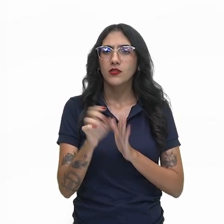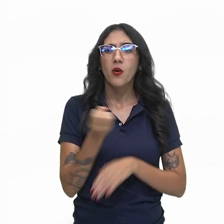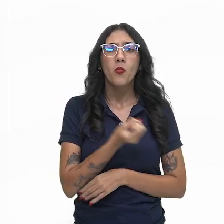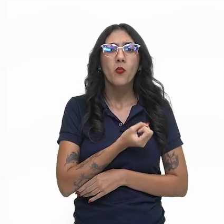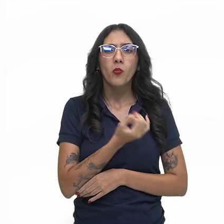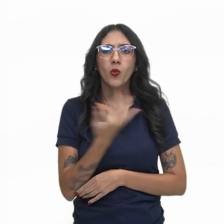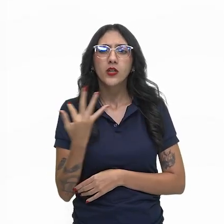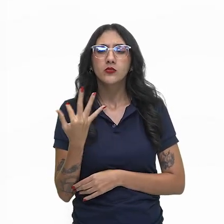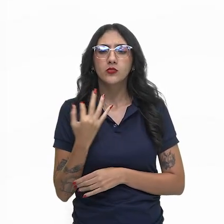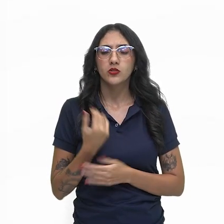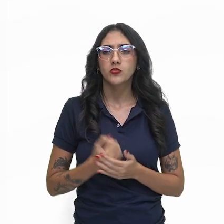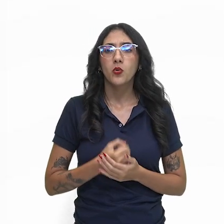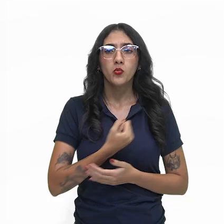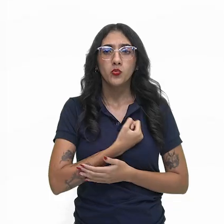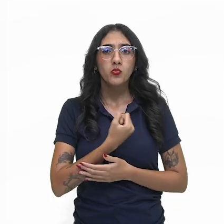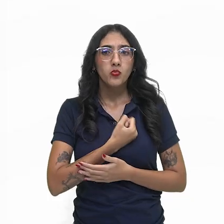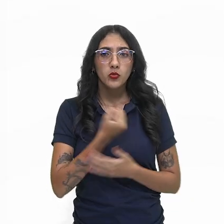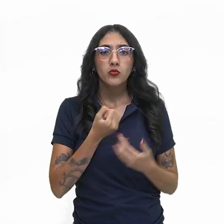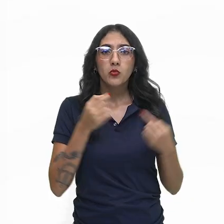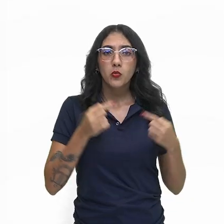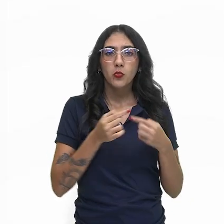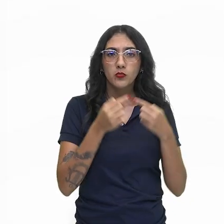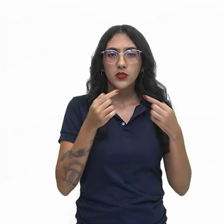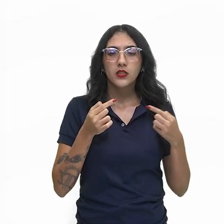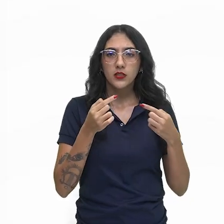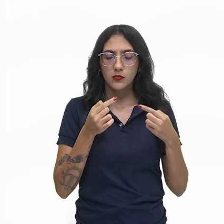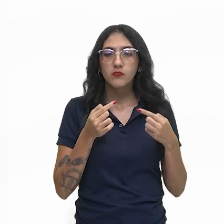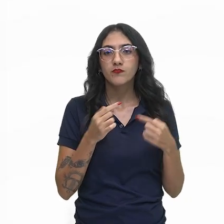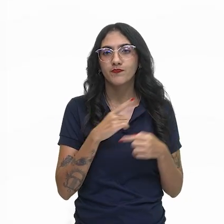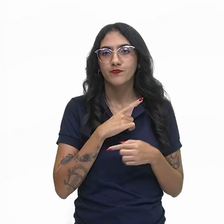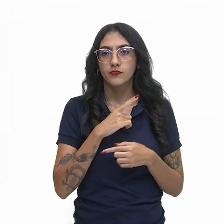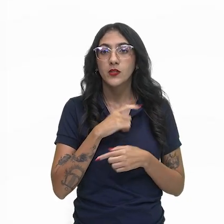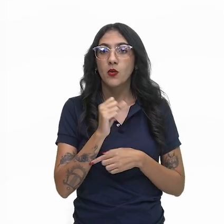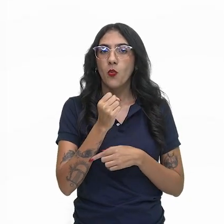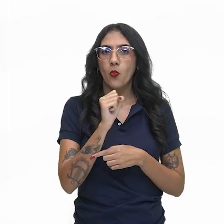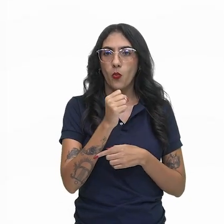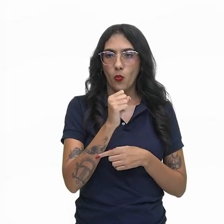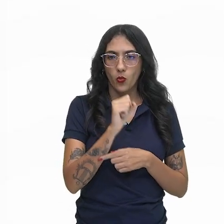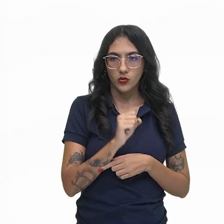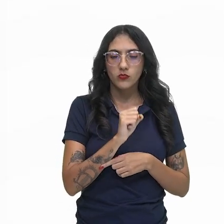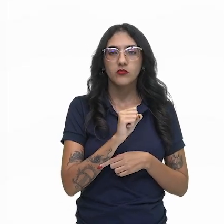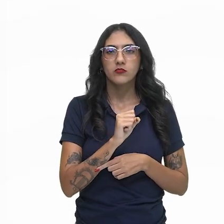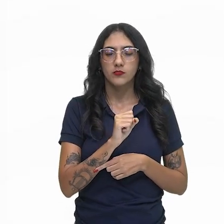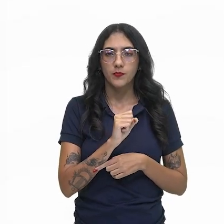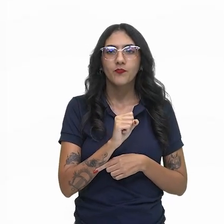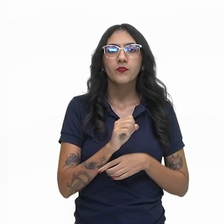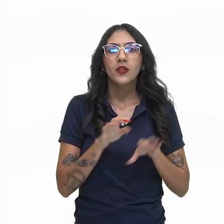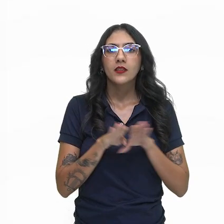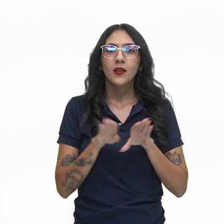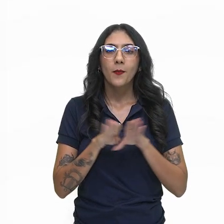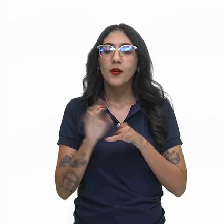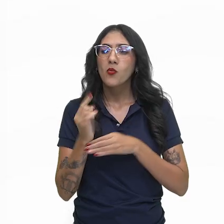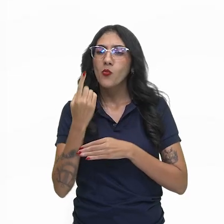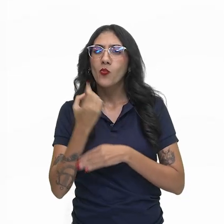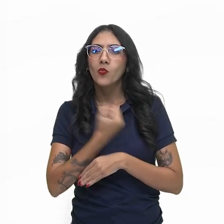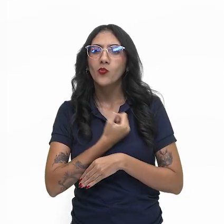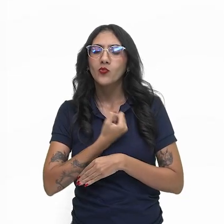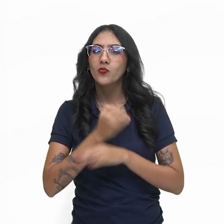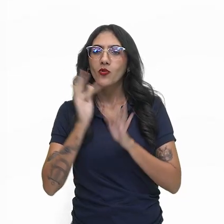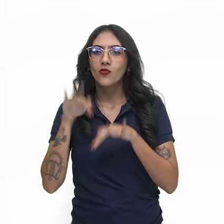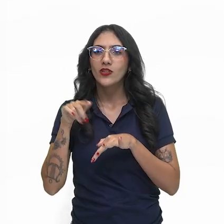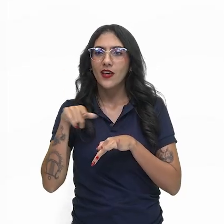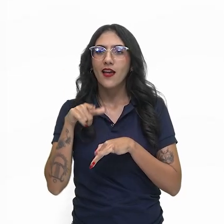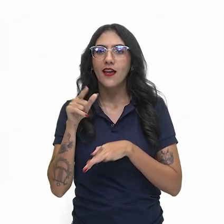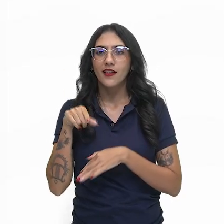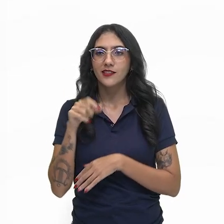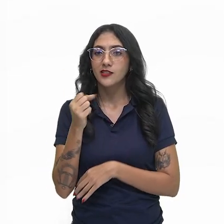algarismos significativos tem, teriam 8 algarismos significativos e o algarismo duvidoso é o 8